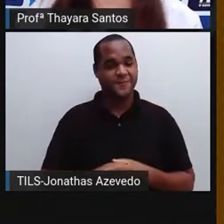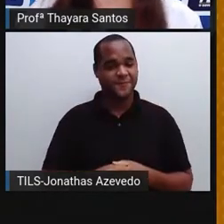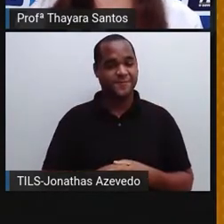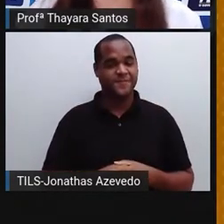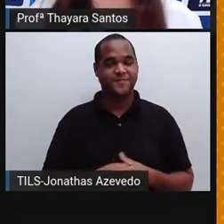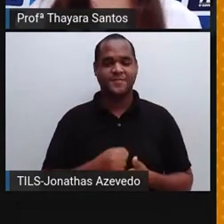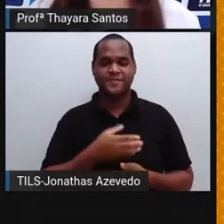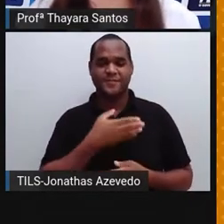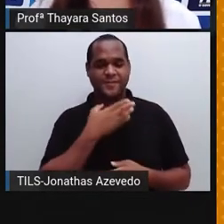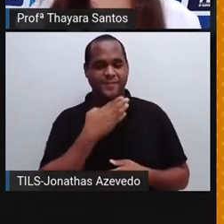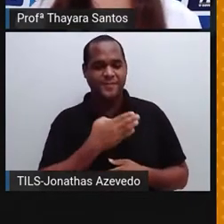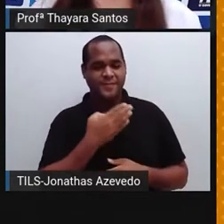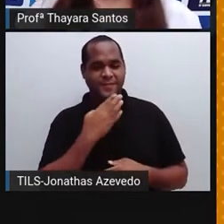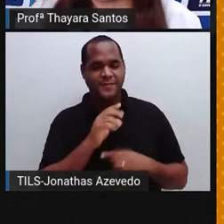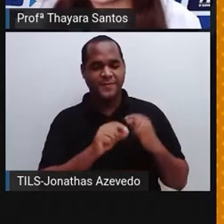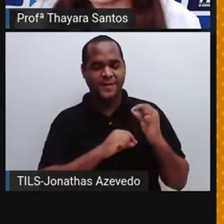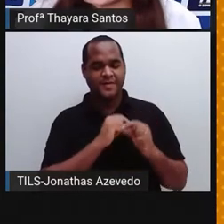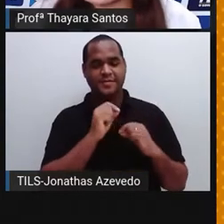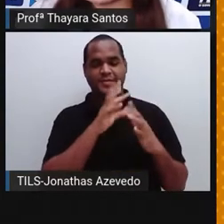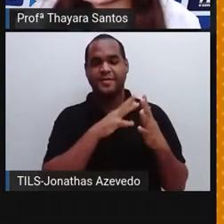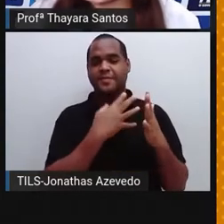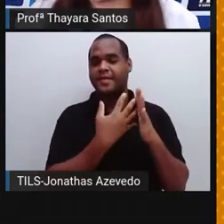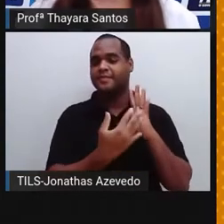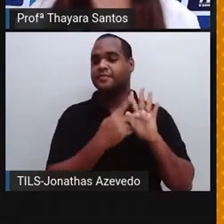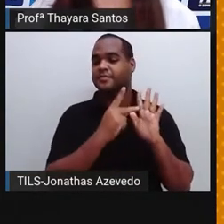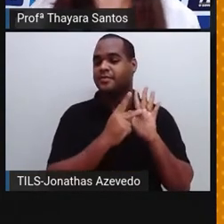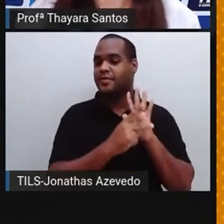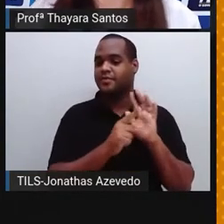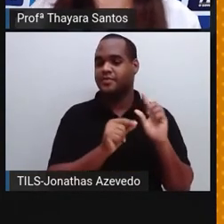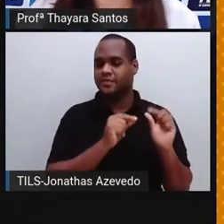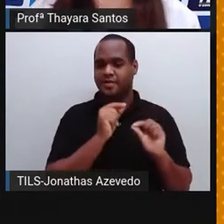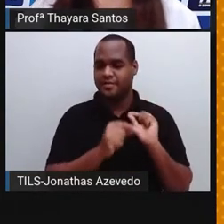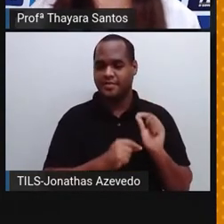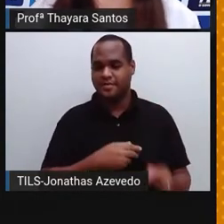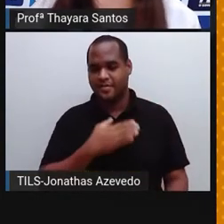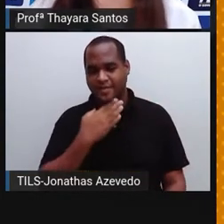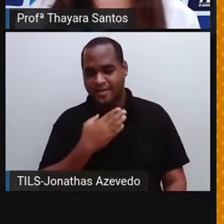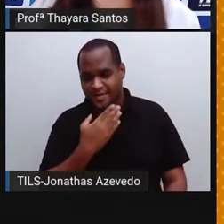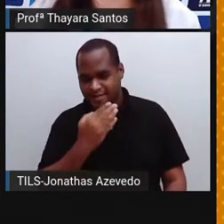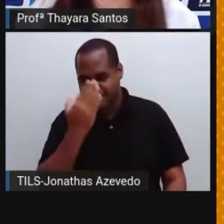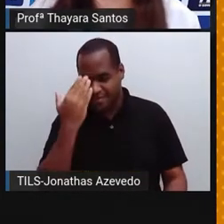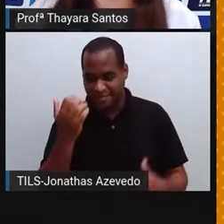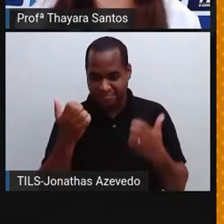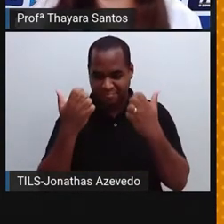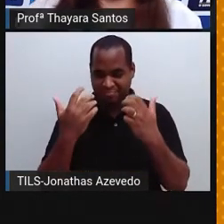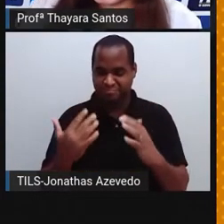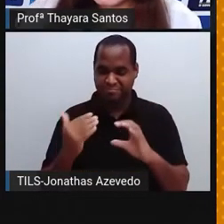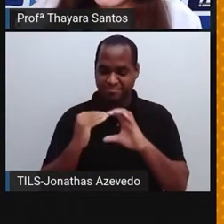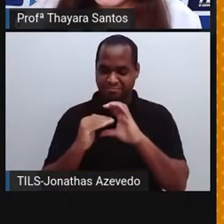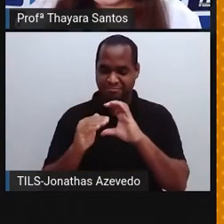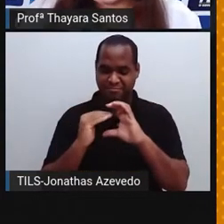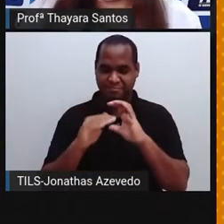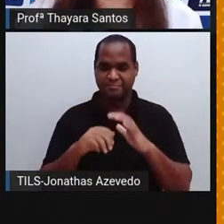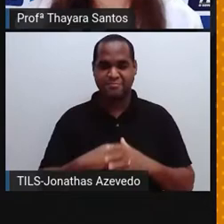vocês sabem aí do outro lado o que é essa tabela periódica? Quem sabe o que é essa tabela? Me contem aí.